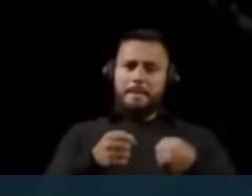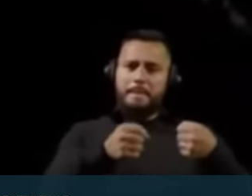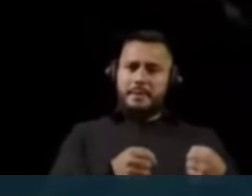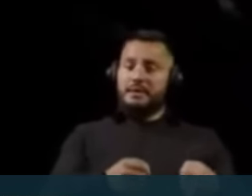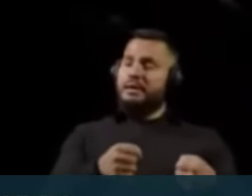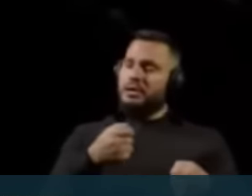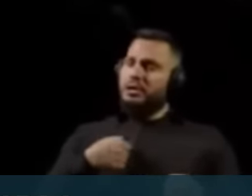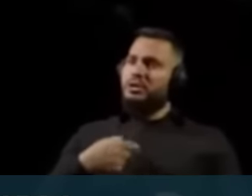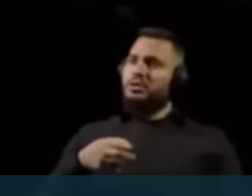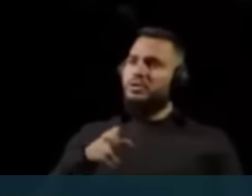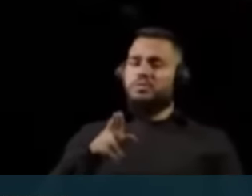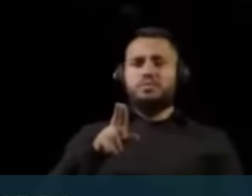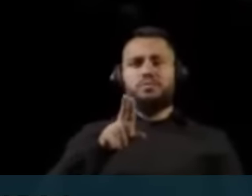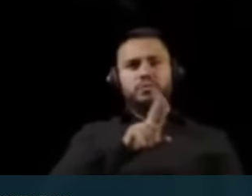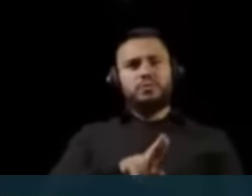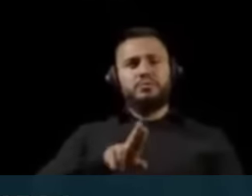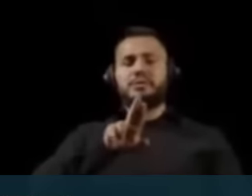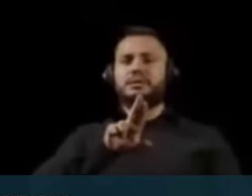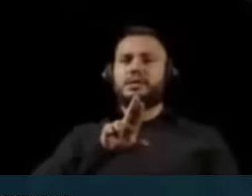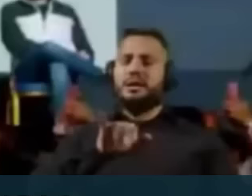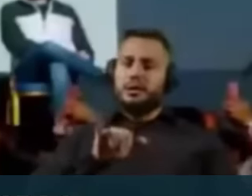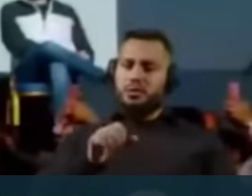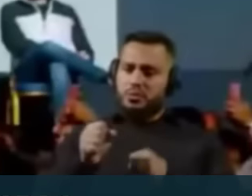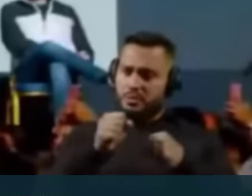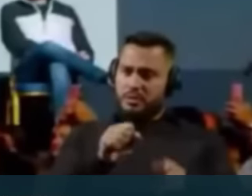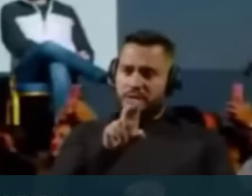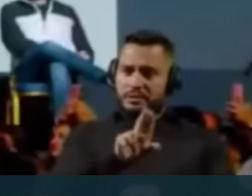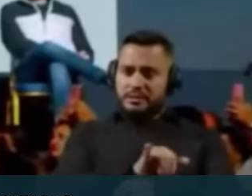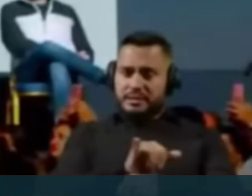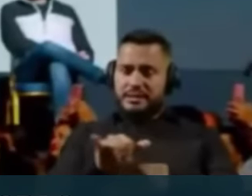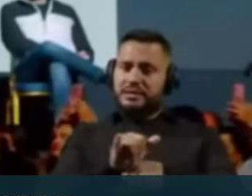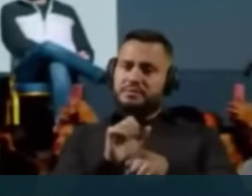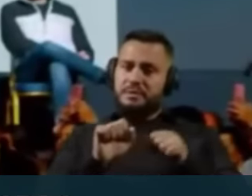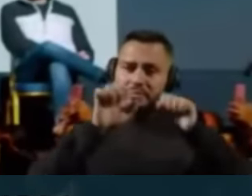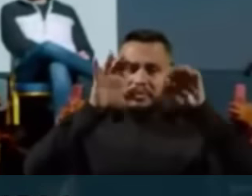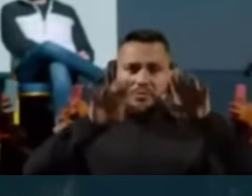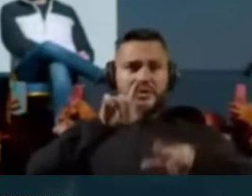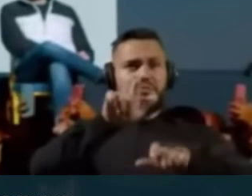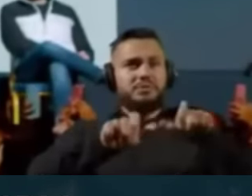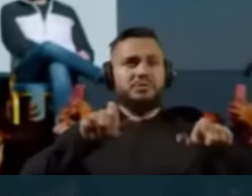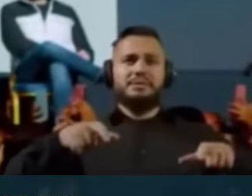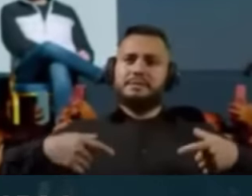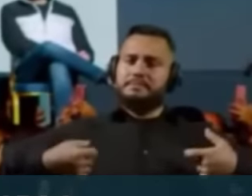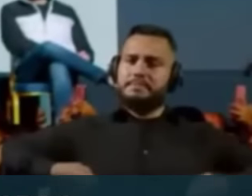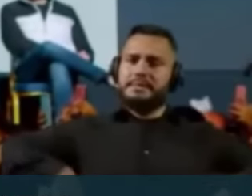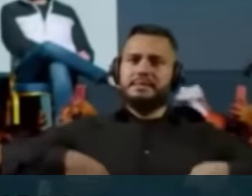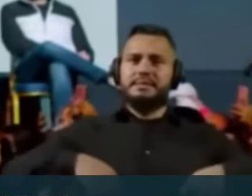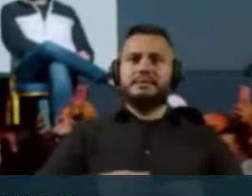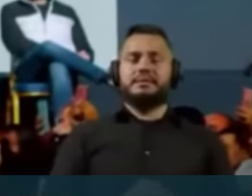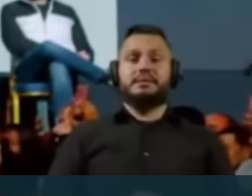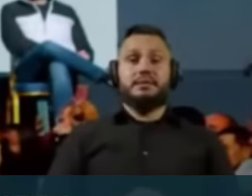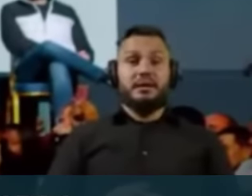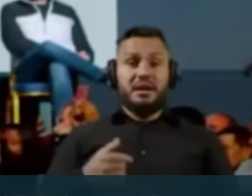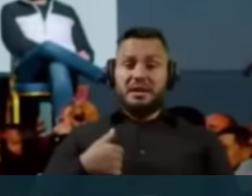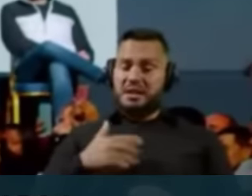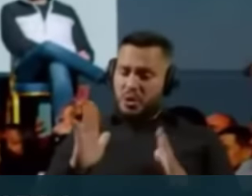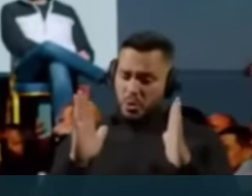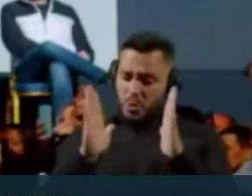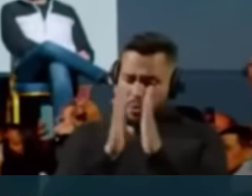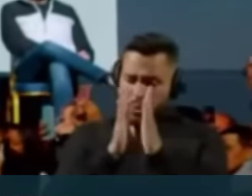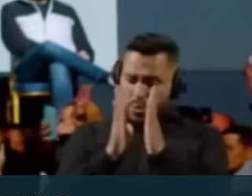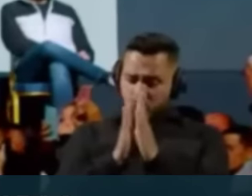para poder abençoar aqueles que mais precisam. E eu fiz essa fala em um